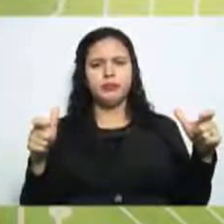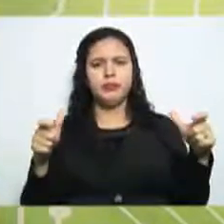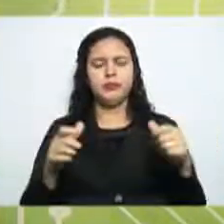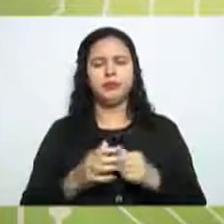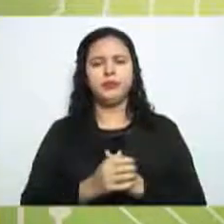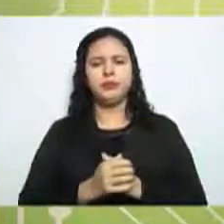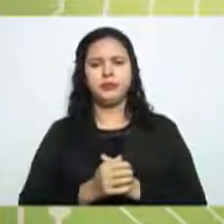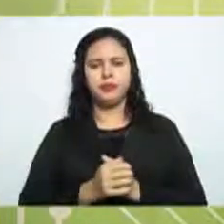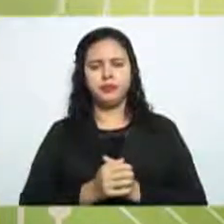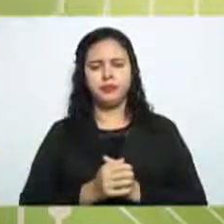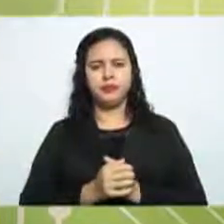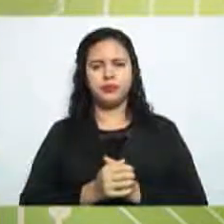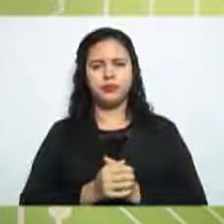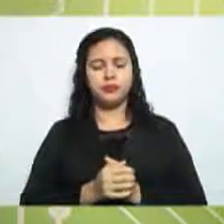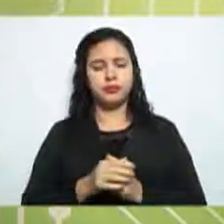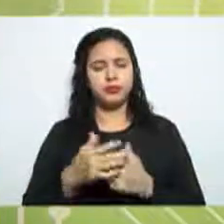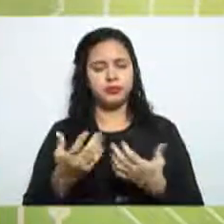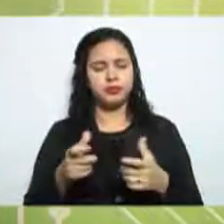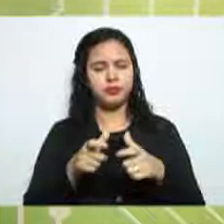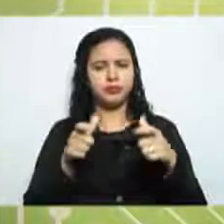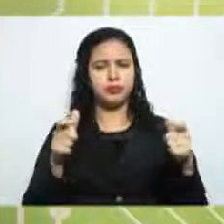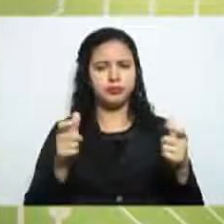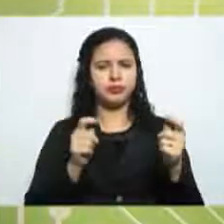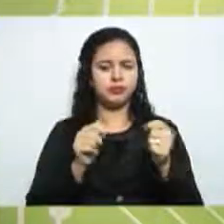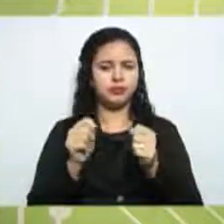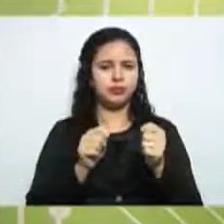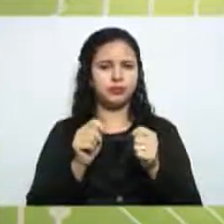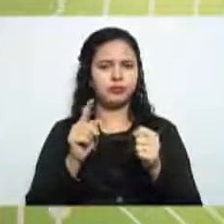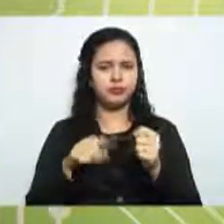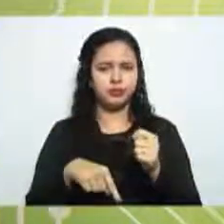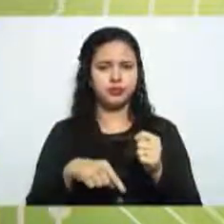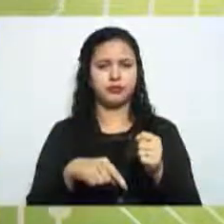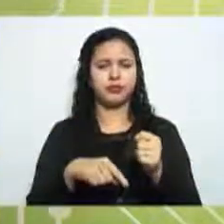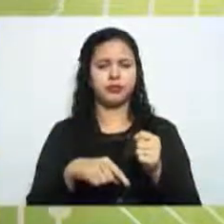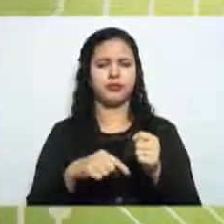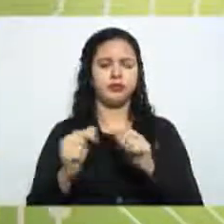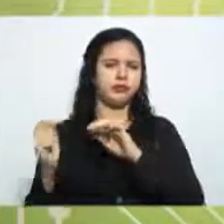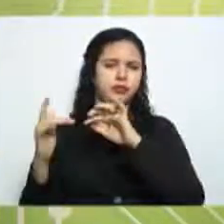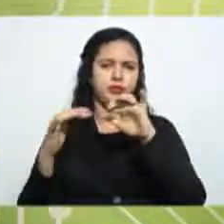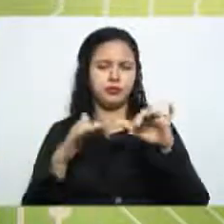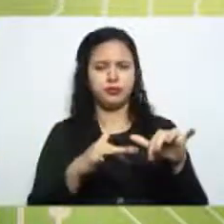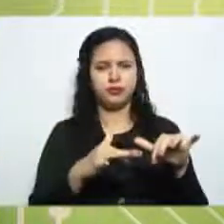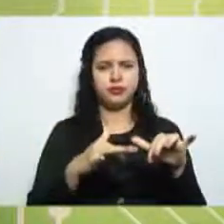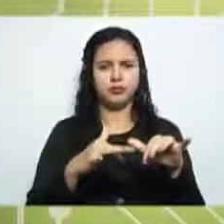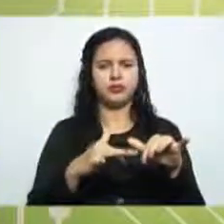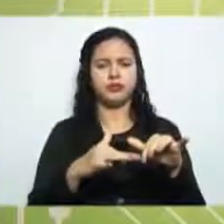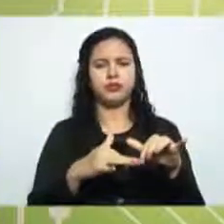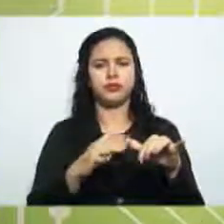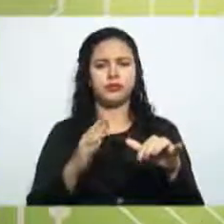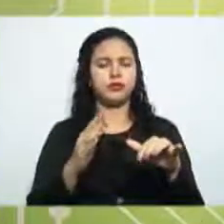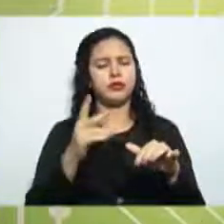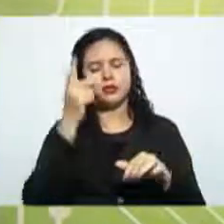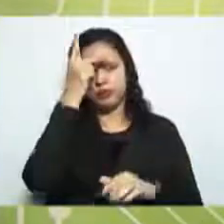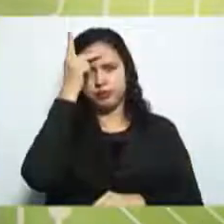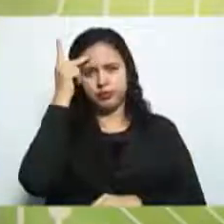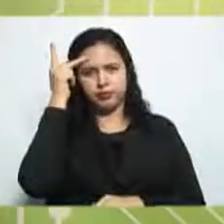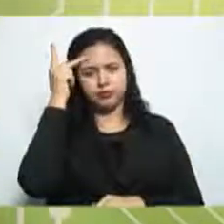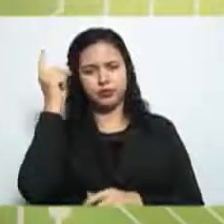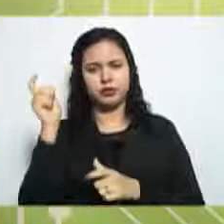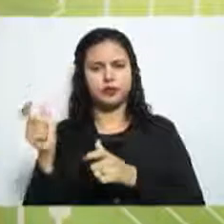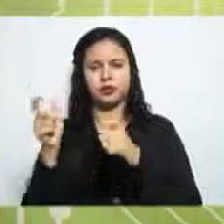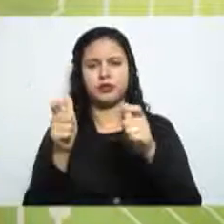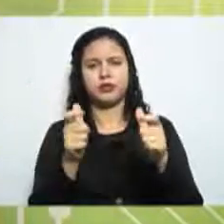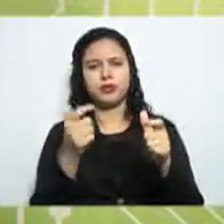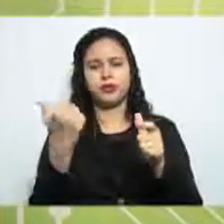Esse crescimento econômico, ele vai ser um chamariz para o imigrante. né? Os imigrantes vêm para a nossa região, a gente fala dessa